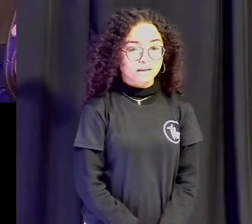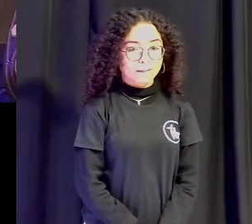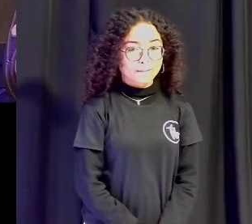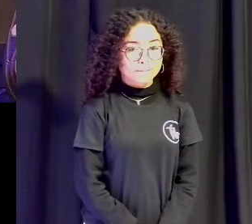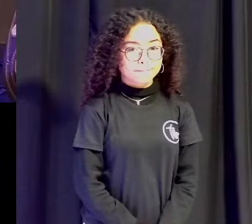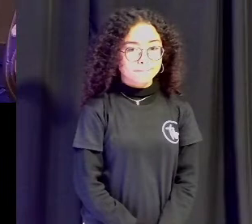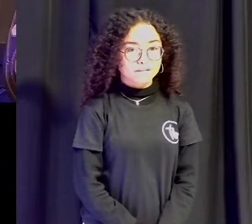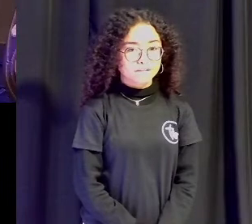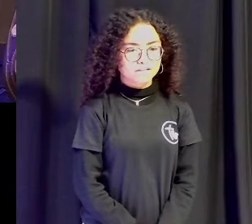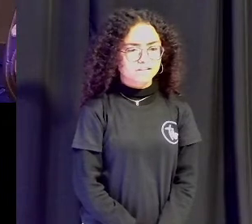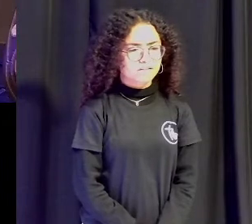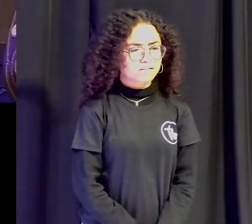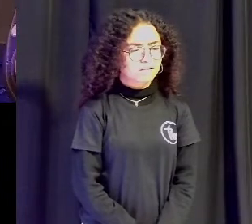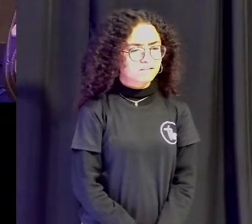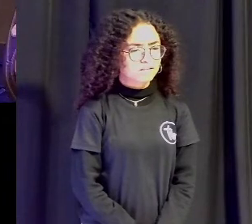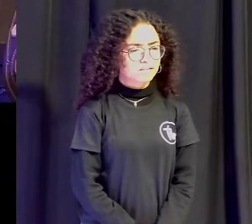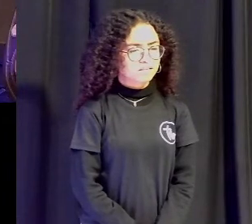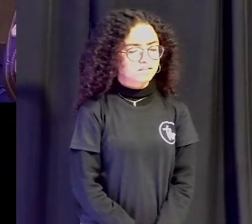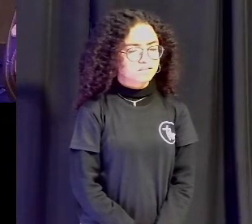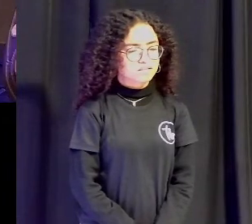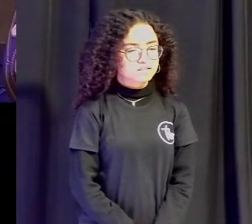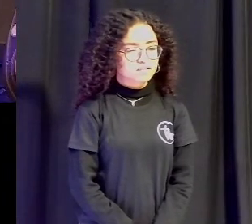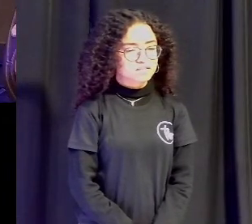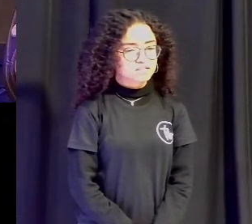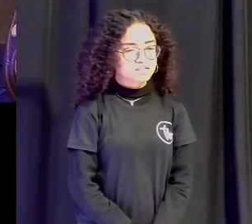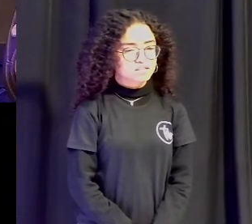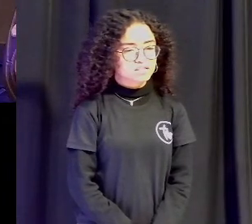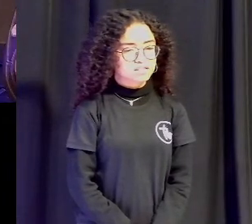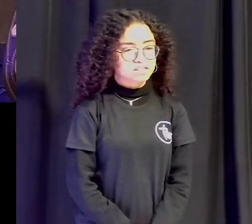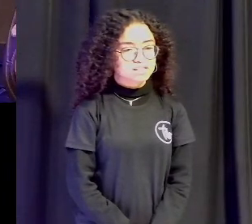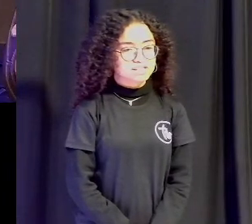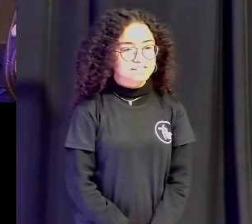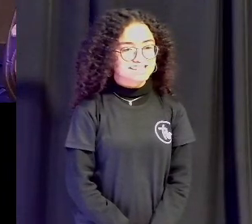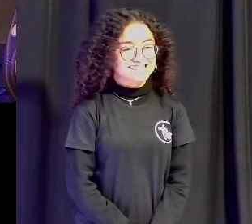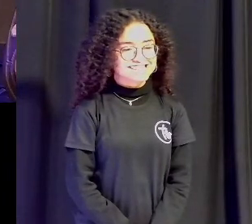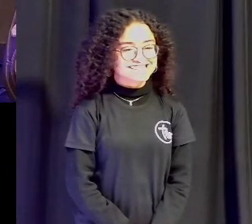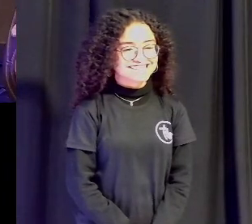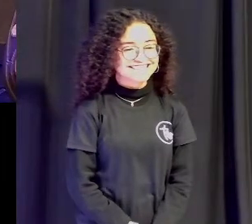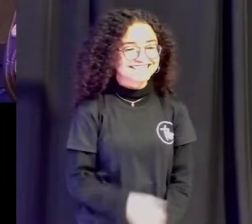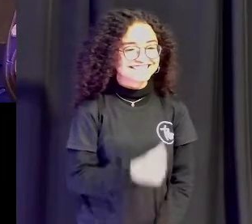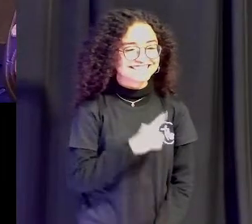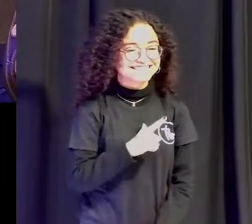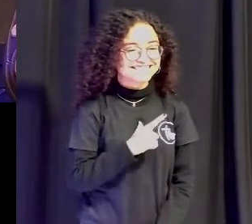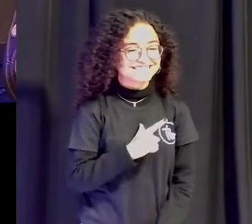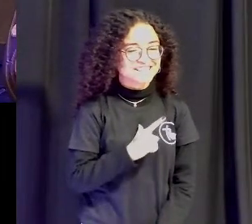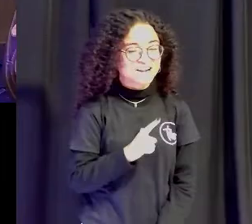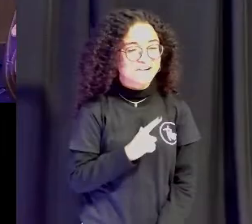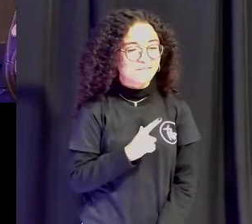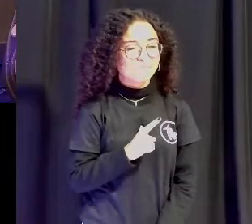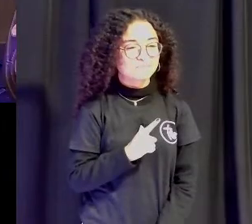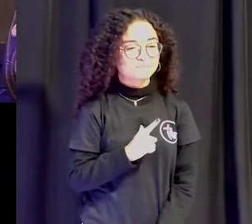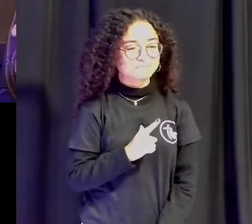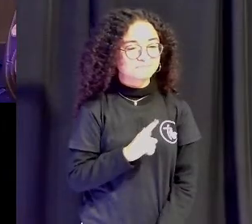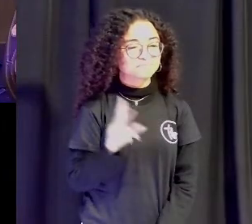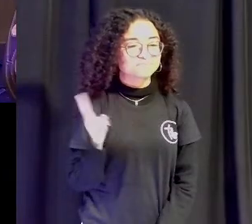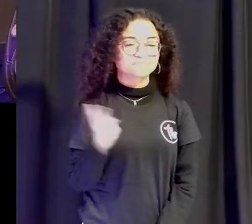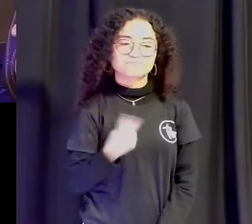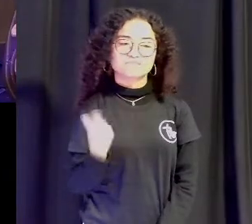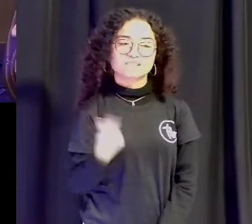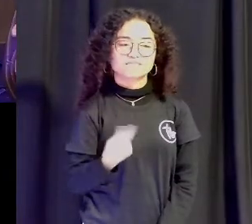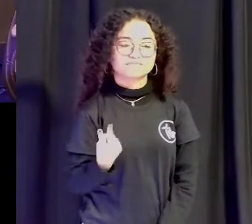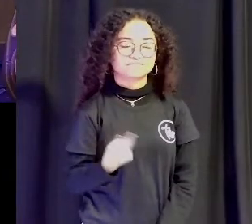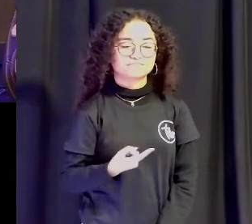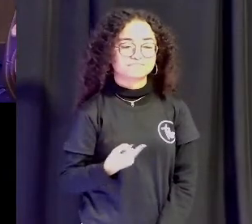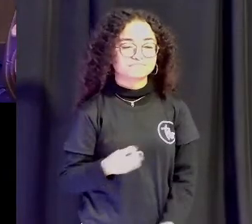havia um contraste entre a condição do paralítico